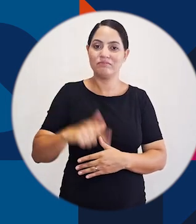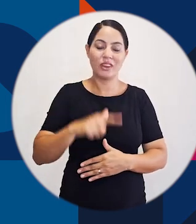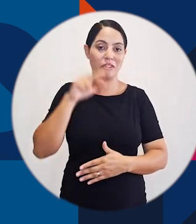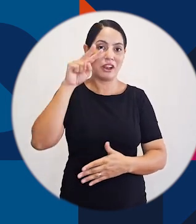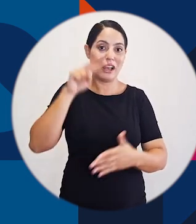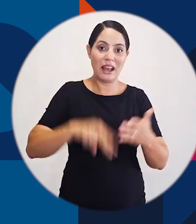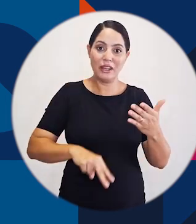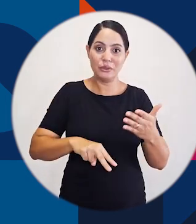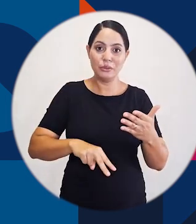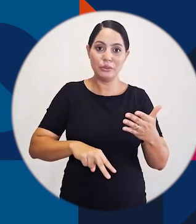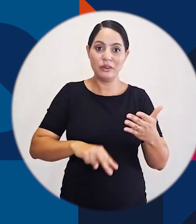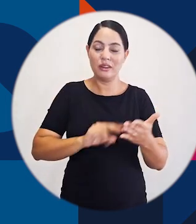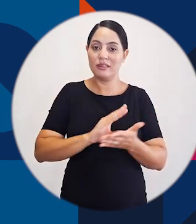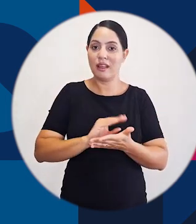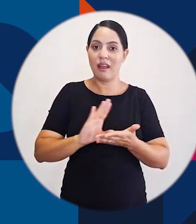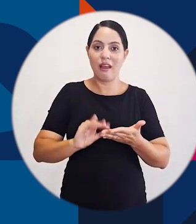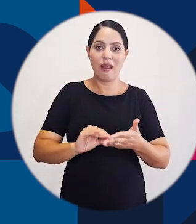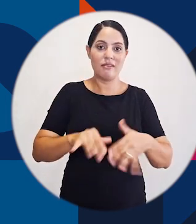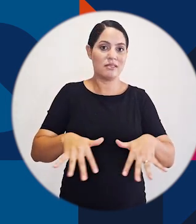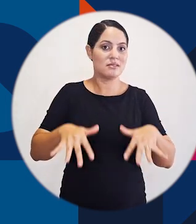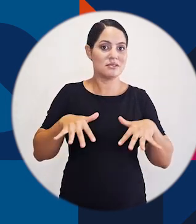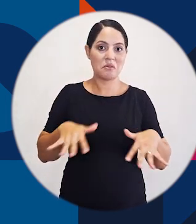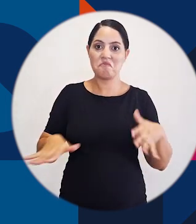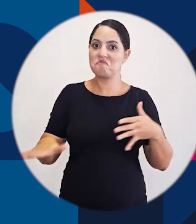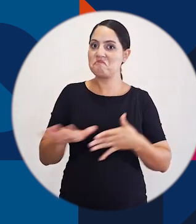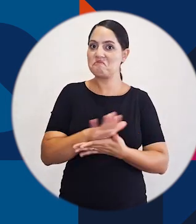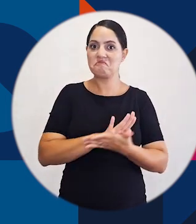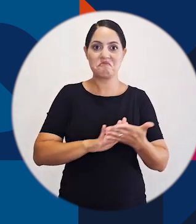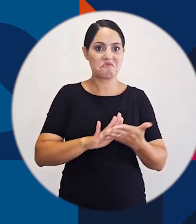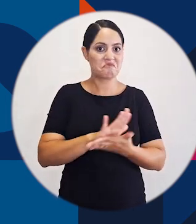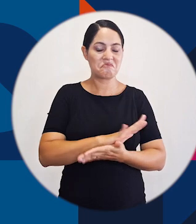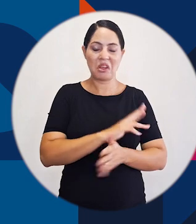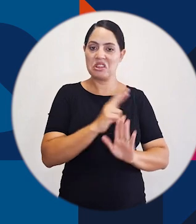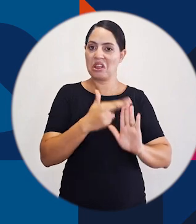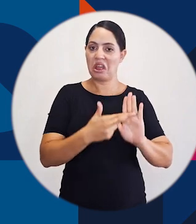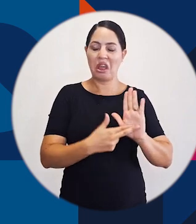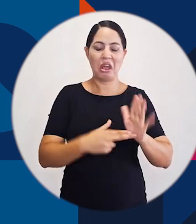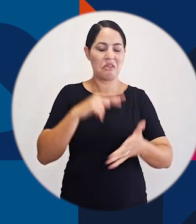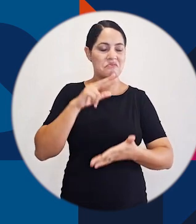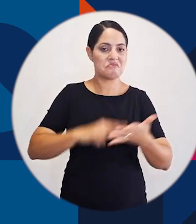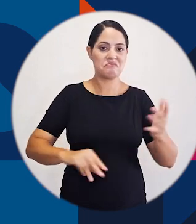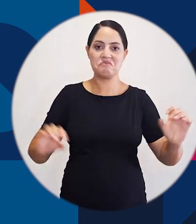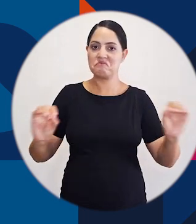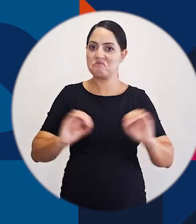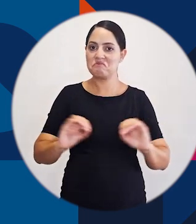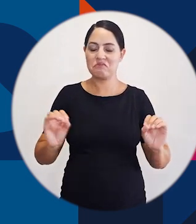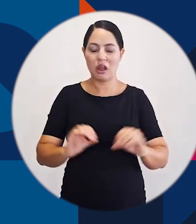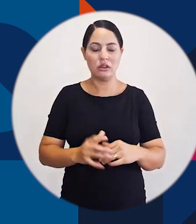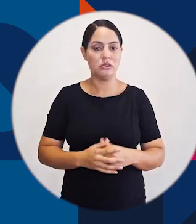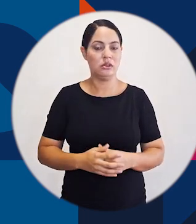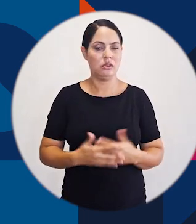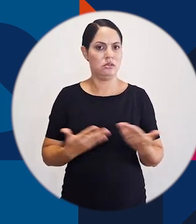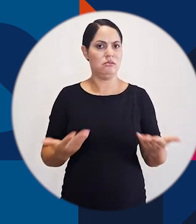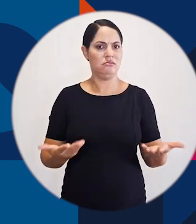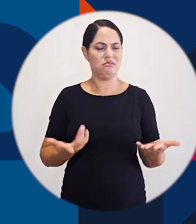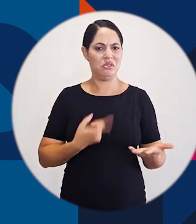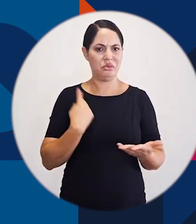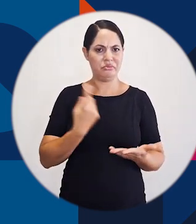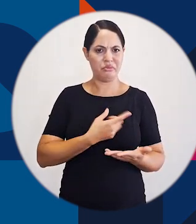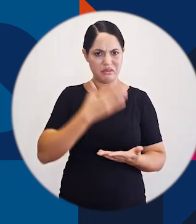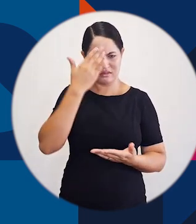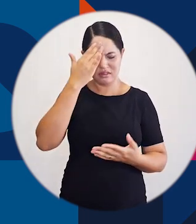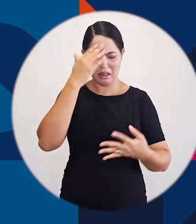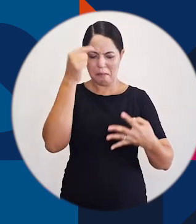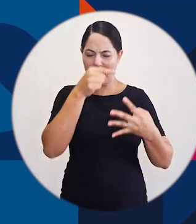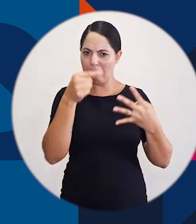Não houve sequer a leitura dos atos normativos na sessão. Nós entendemos que essas matérias são,